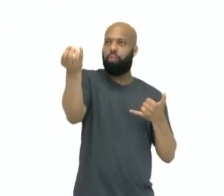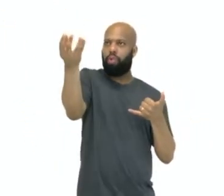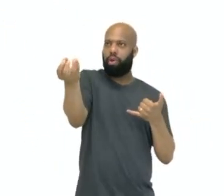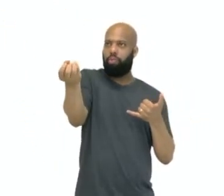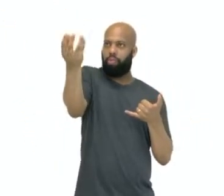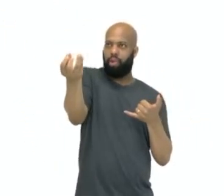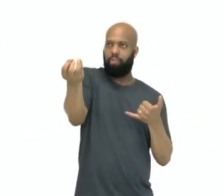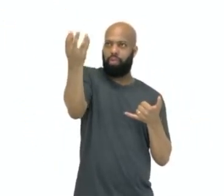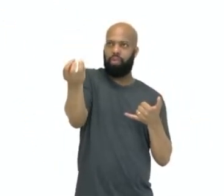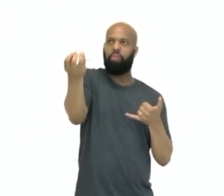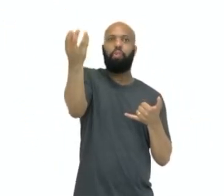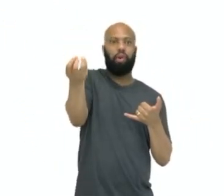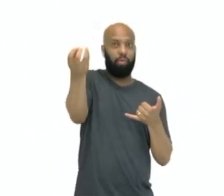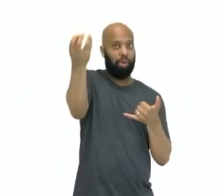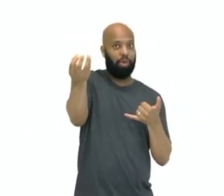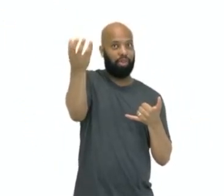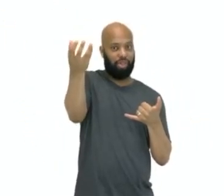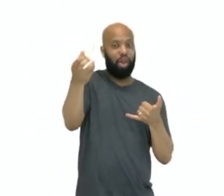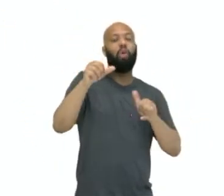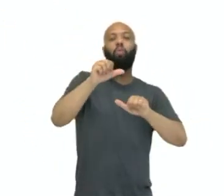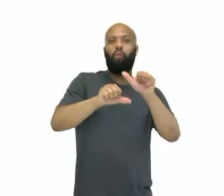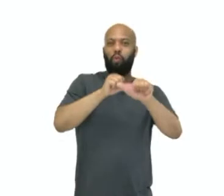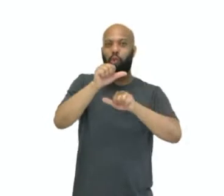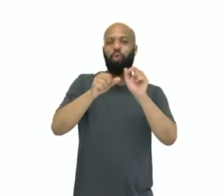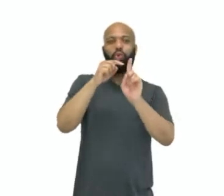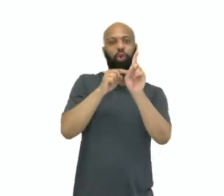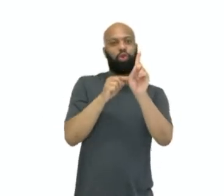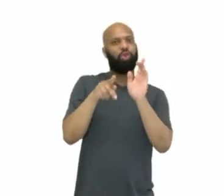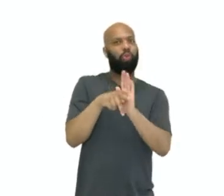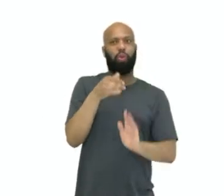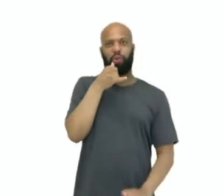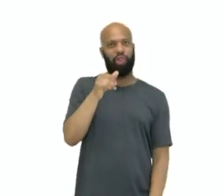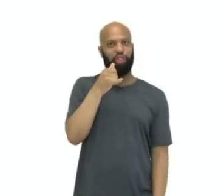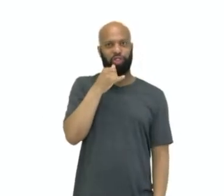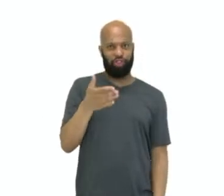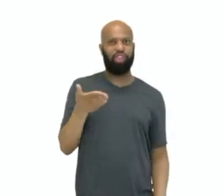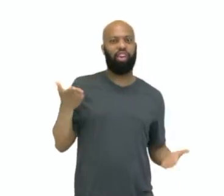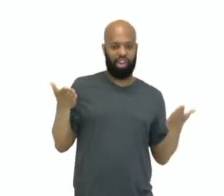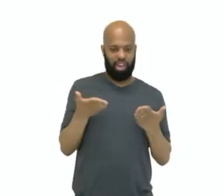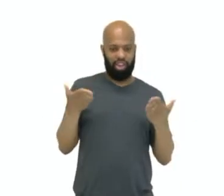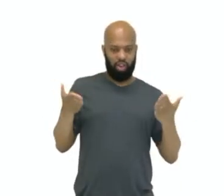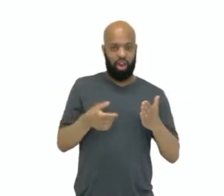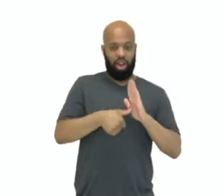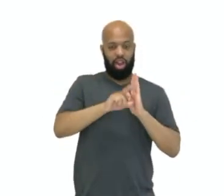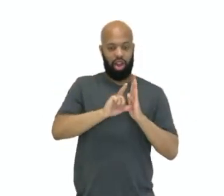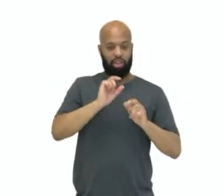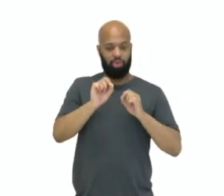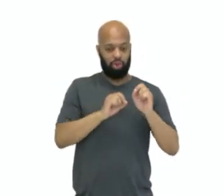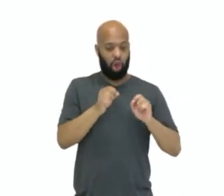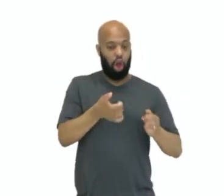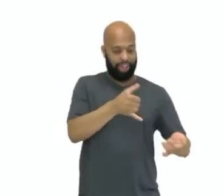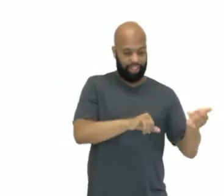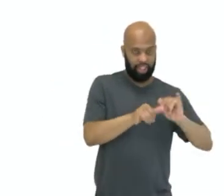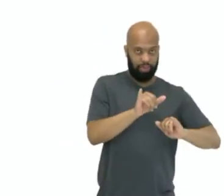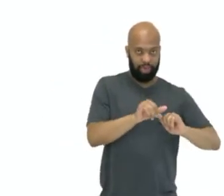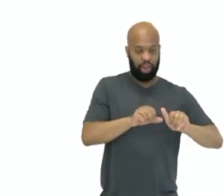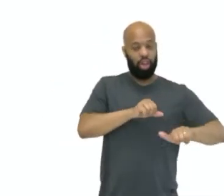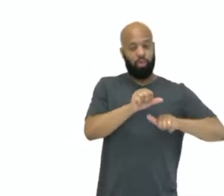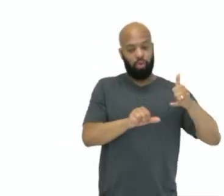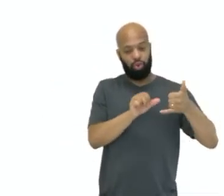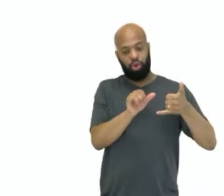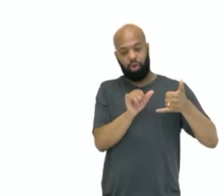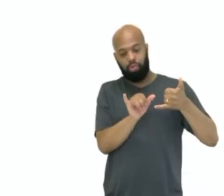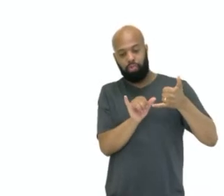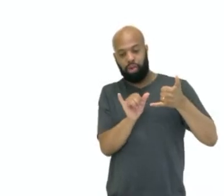é convertida para um outro tipo de energia, no caso, a energia luminosa. E nós podemos, através do interruptor, abrir